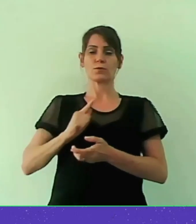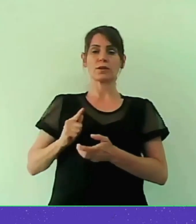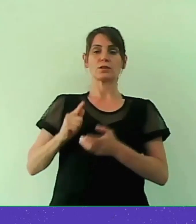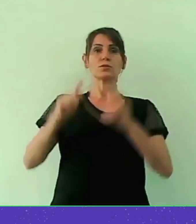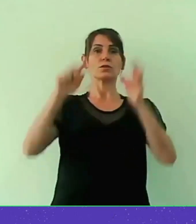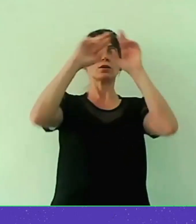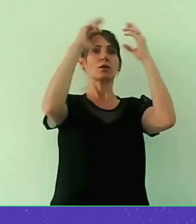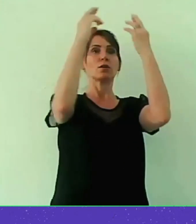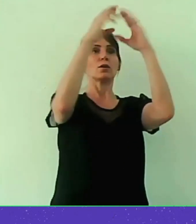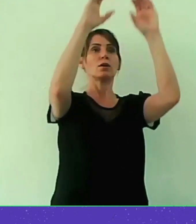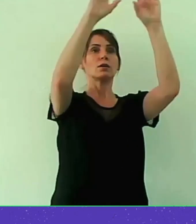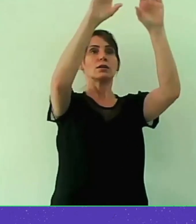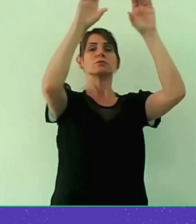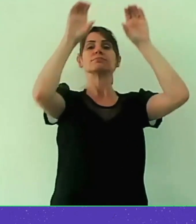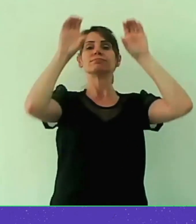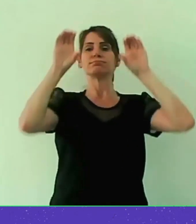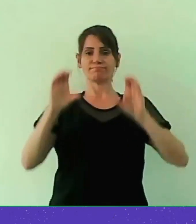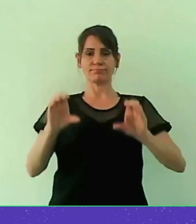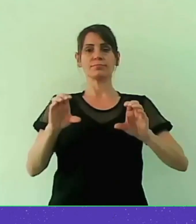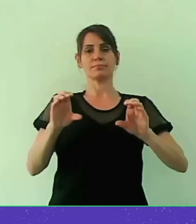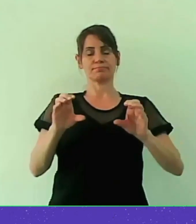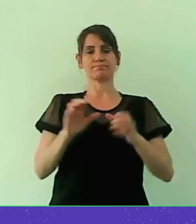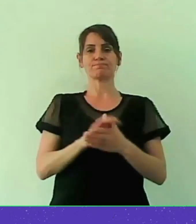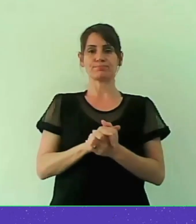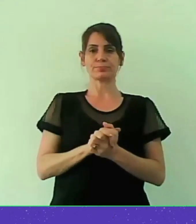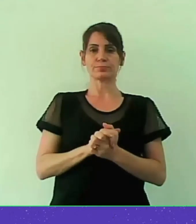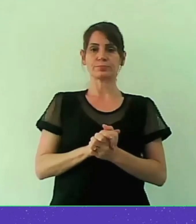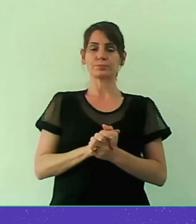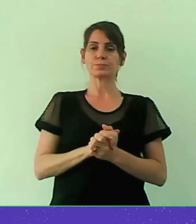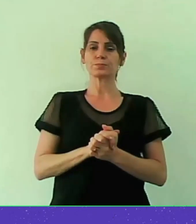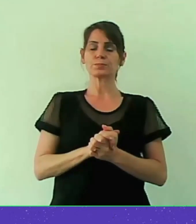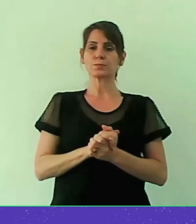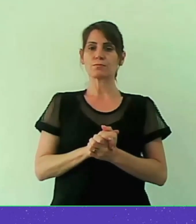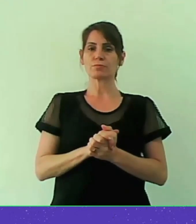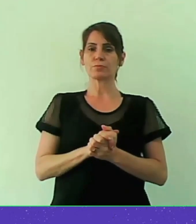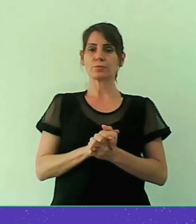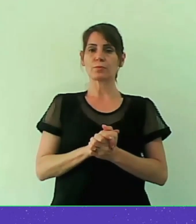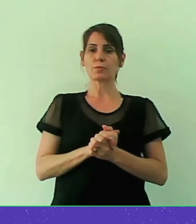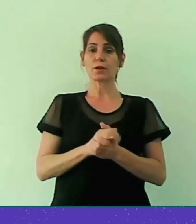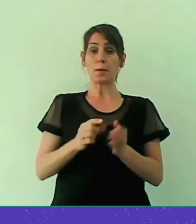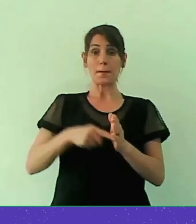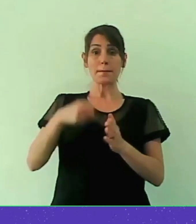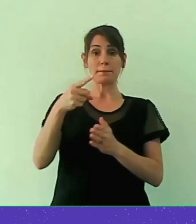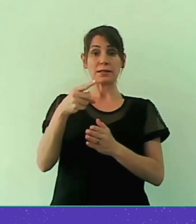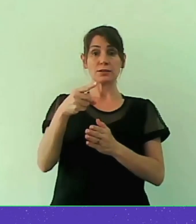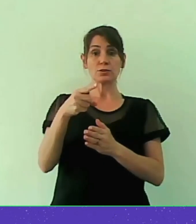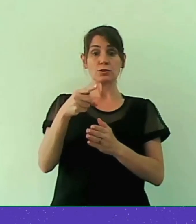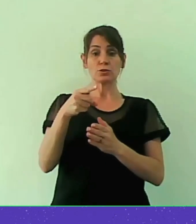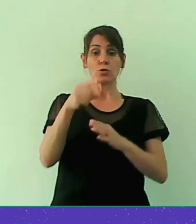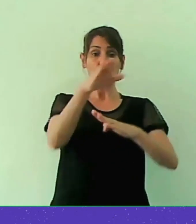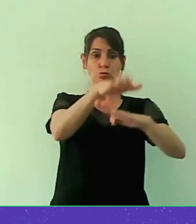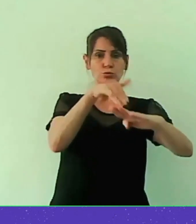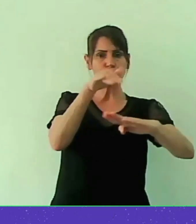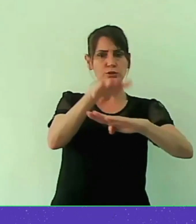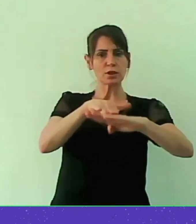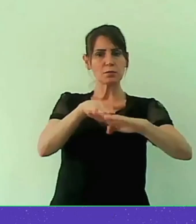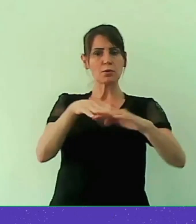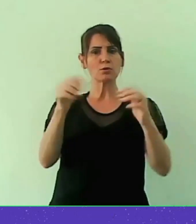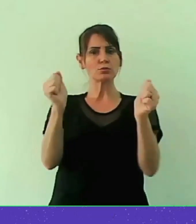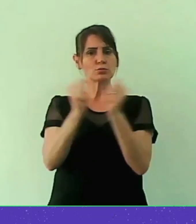novamente. Por isso Ele primeiramente convocou você para fazer parte da